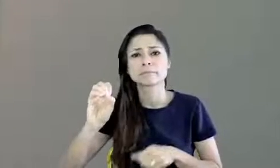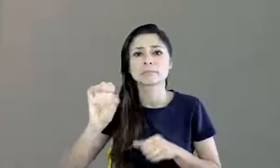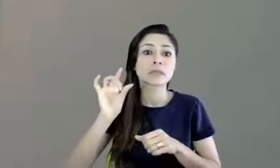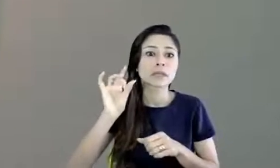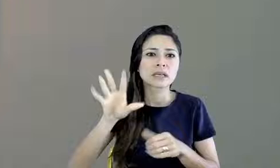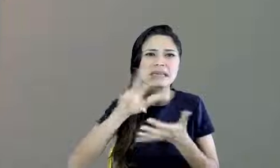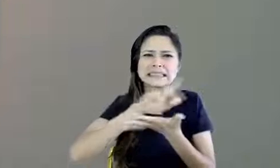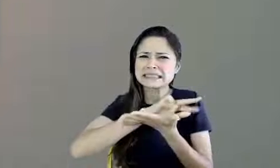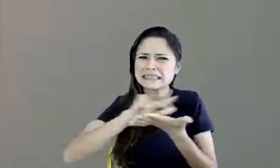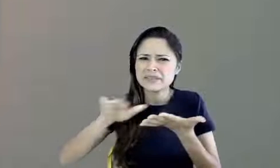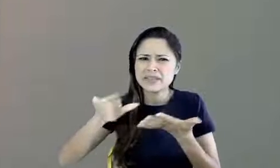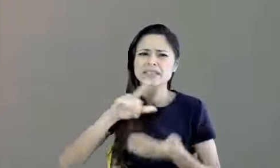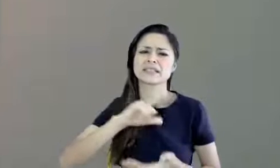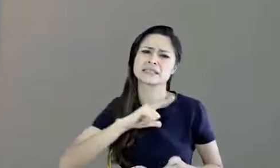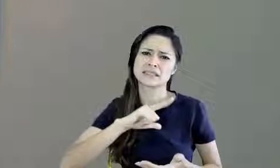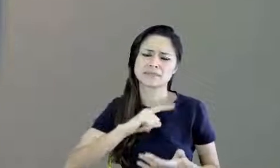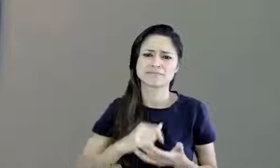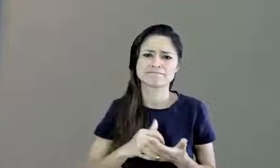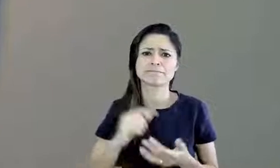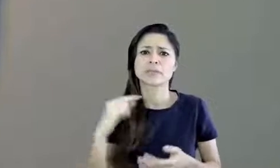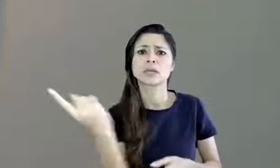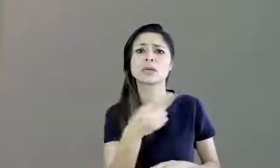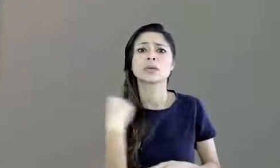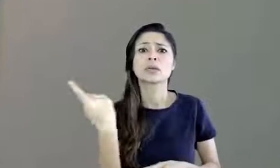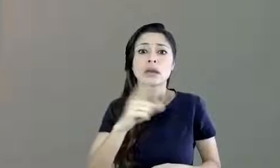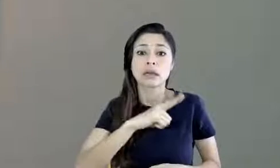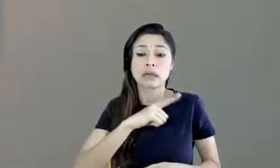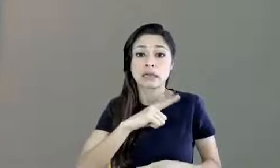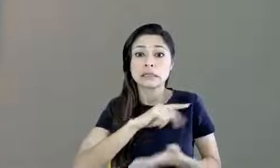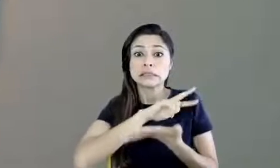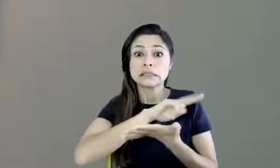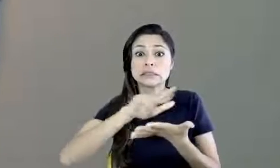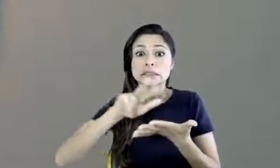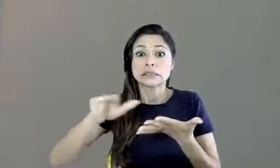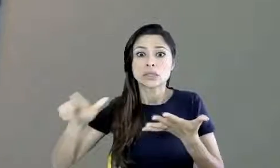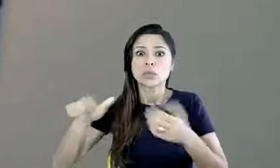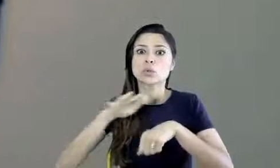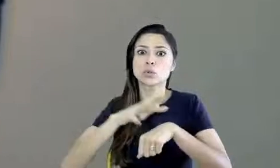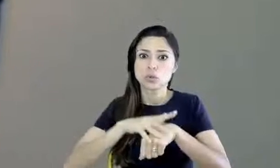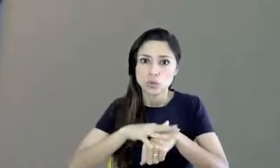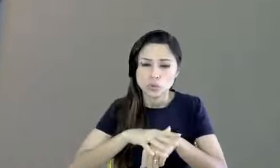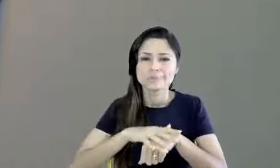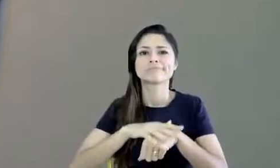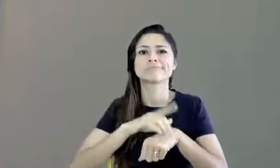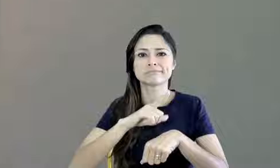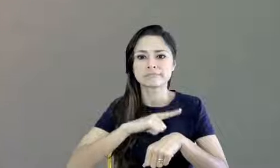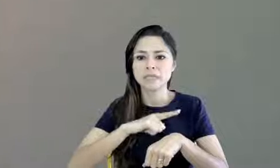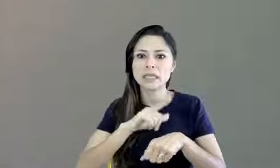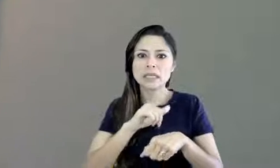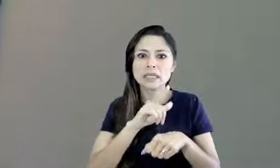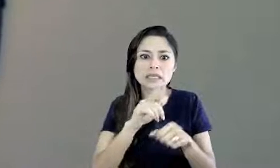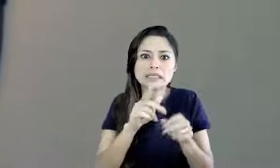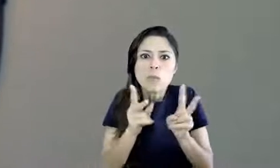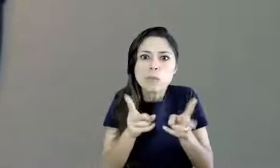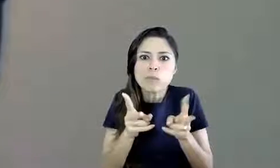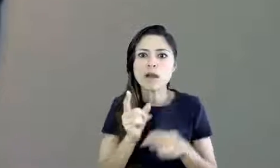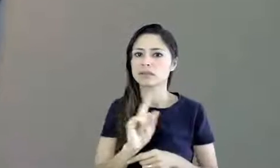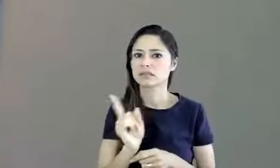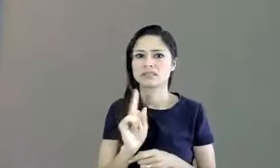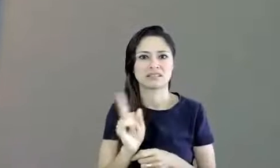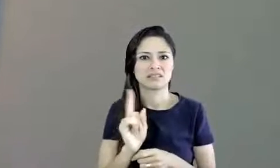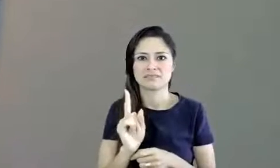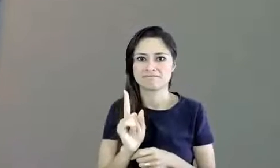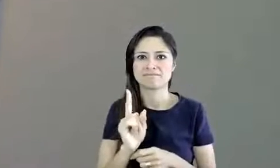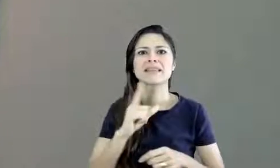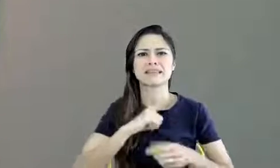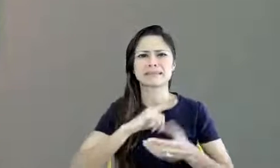Crohn, nós temos inúmeras formas de apresentação da doença inflamatória intestinal dentro desses fenótipos. Então,